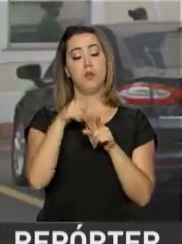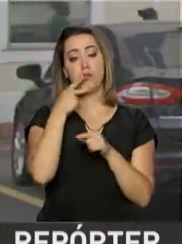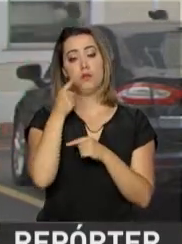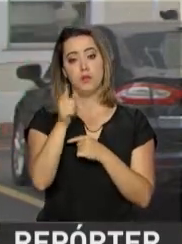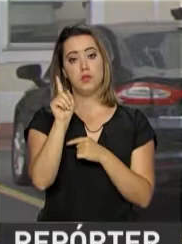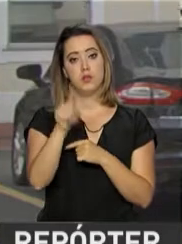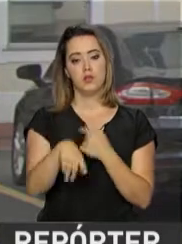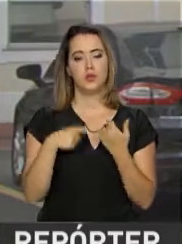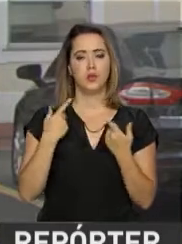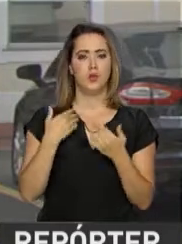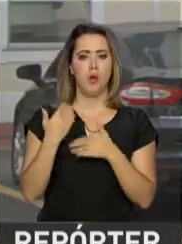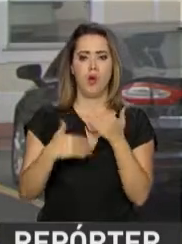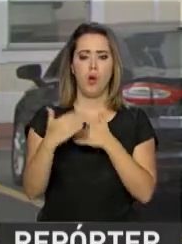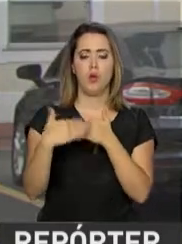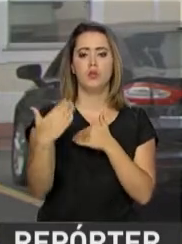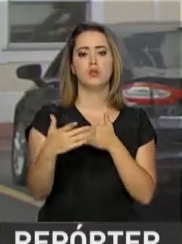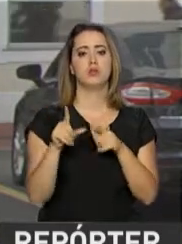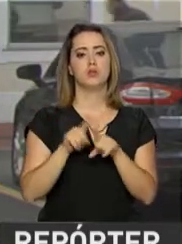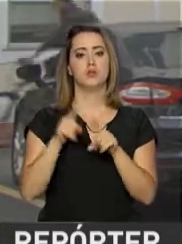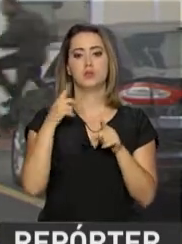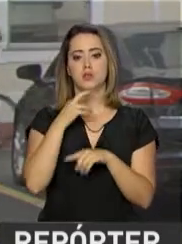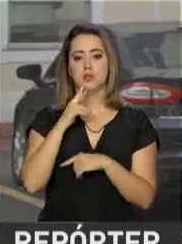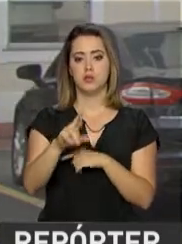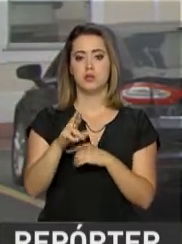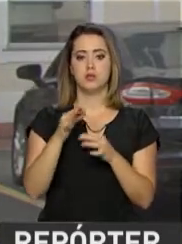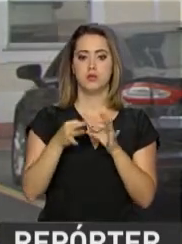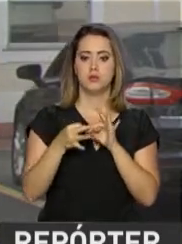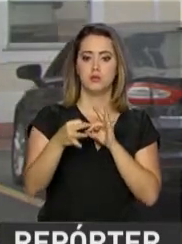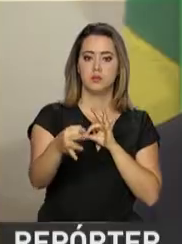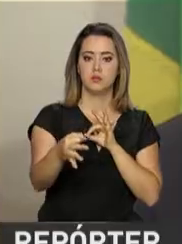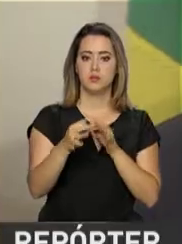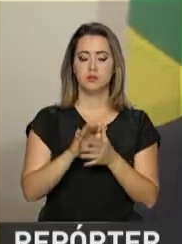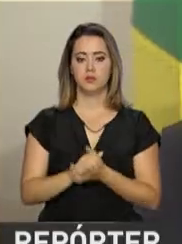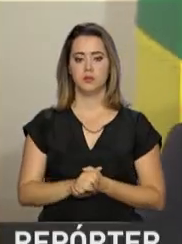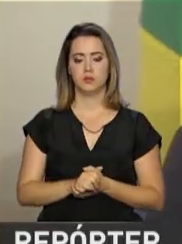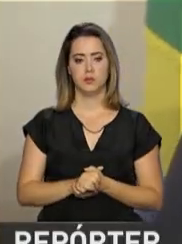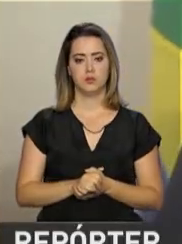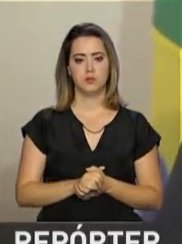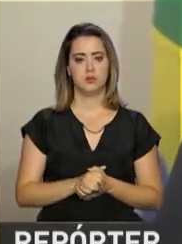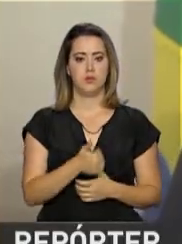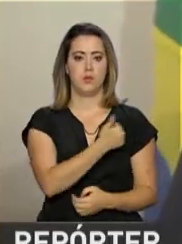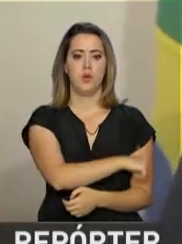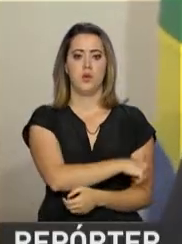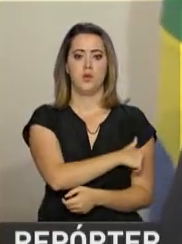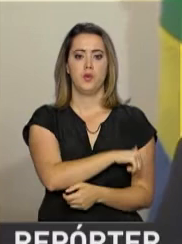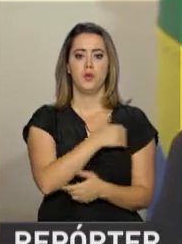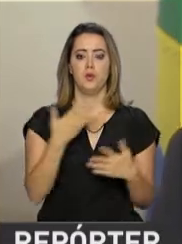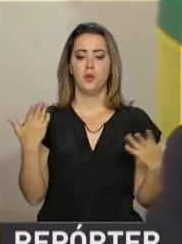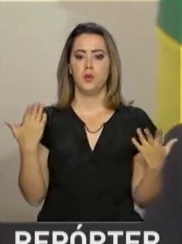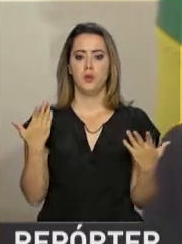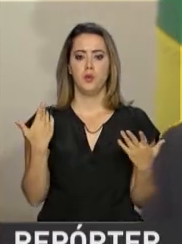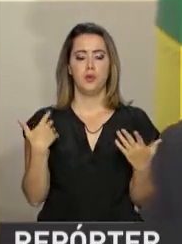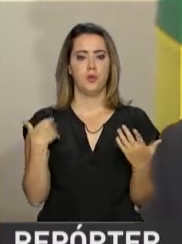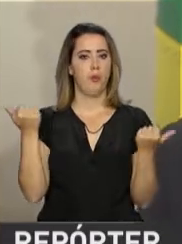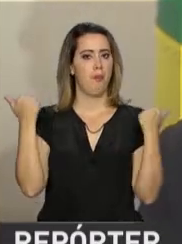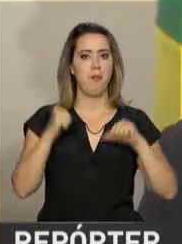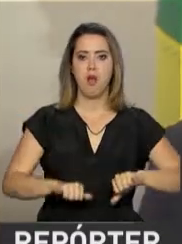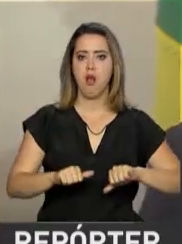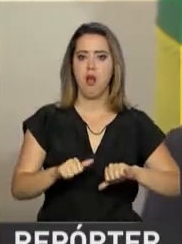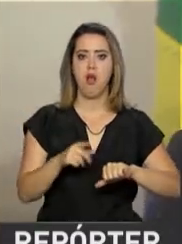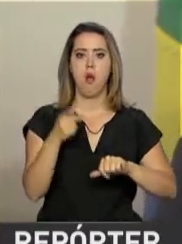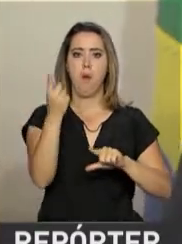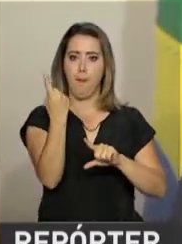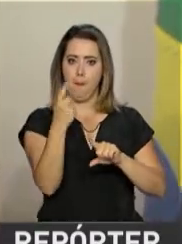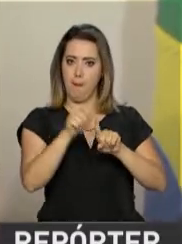não será permanente e que os resultados virão a longo prazo o rio de janeiro não chegou onde chegou nos últimos meses nos últimos